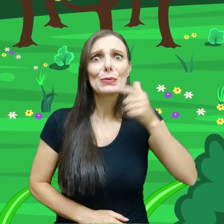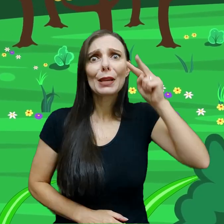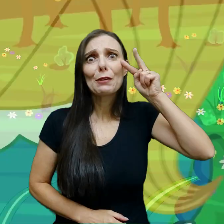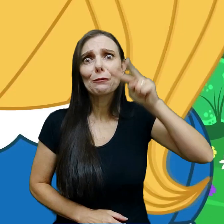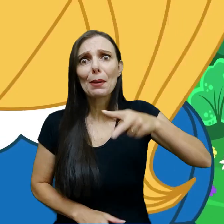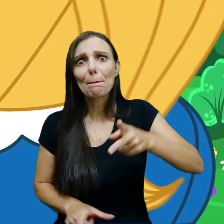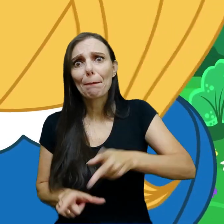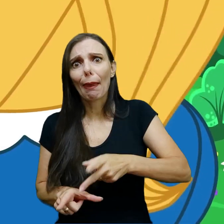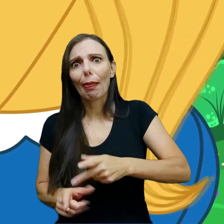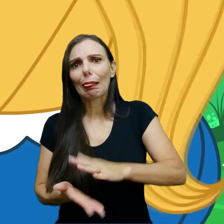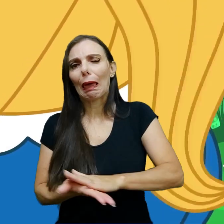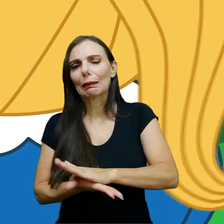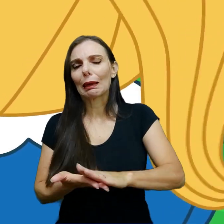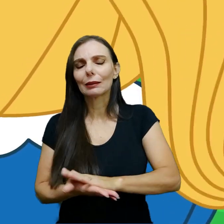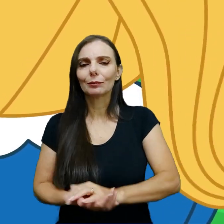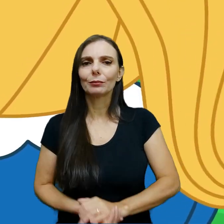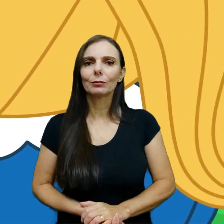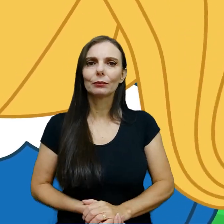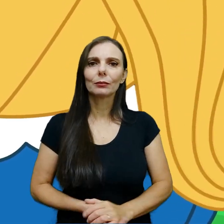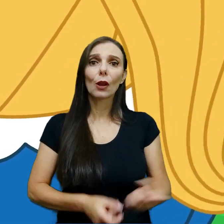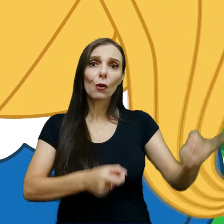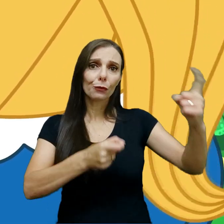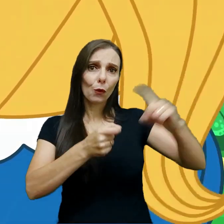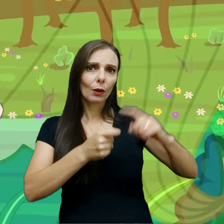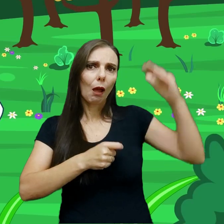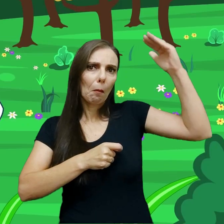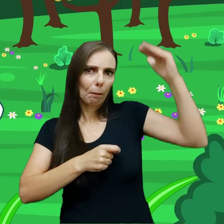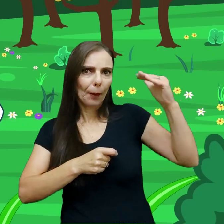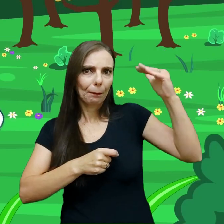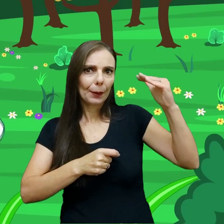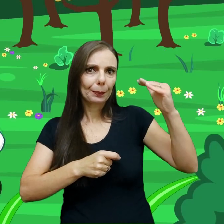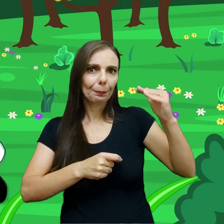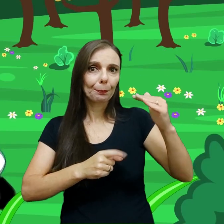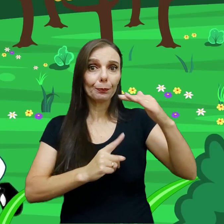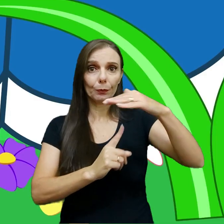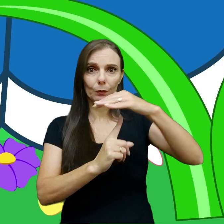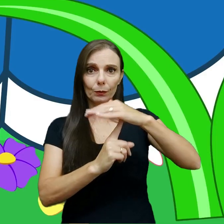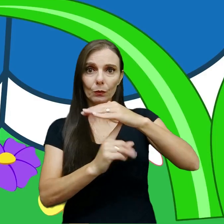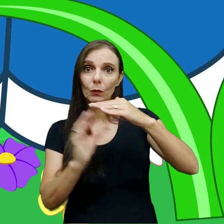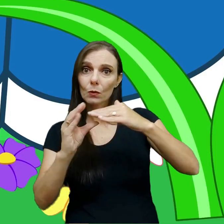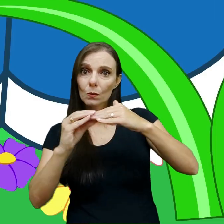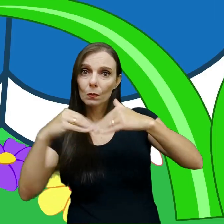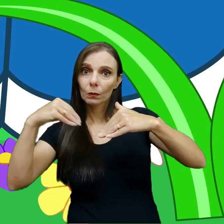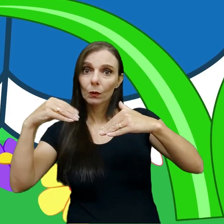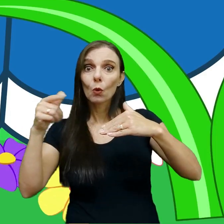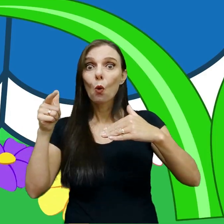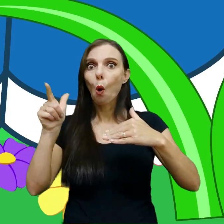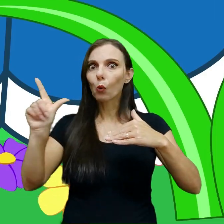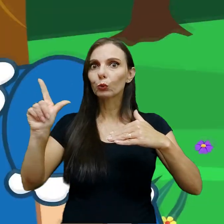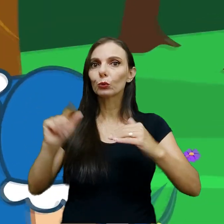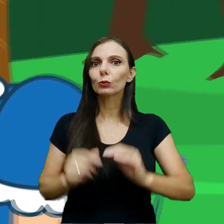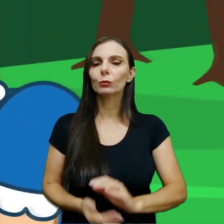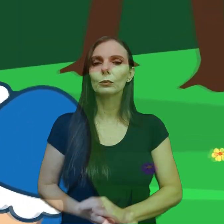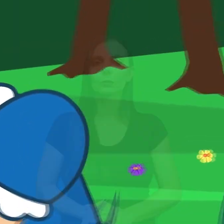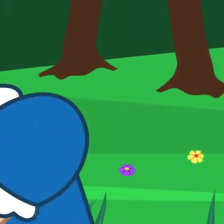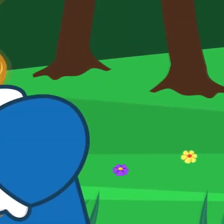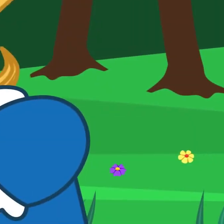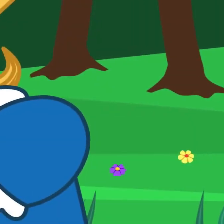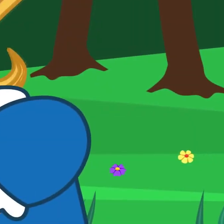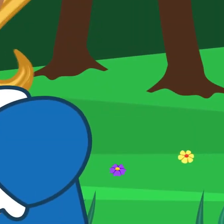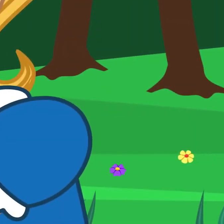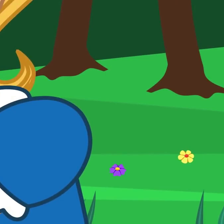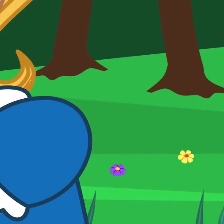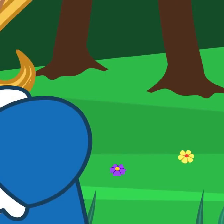conseguia ver seus pés. Para encolher de volta ao seu tamanho normal, desta vez ela pegou um pedaço do outro lado.